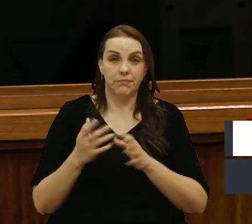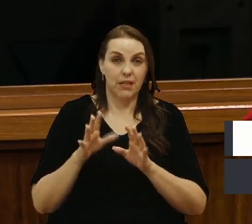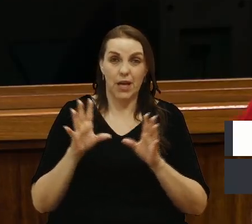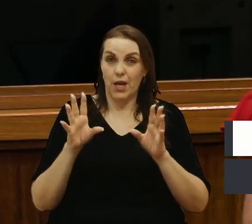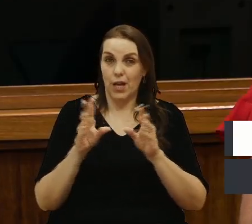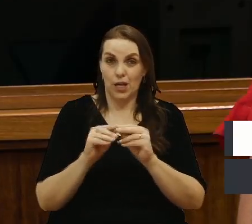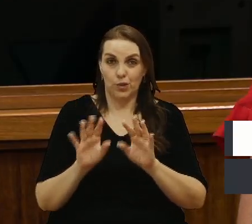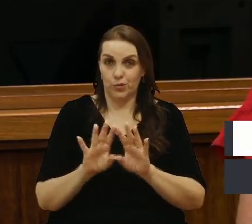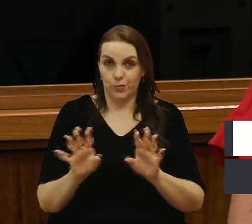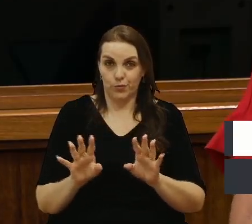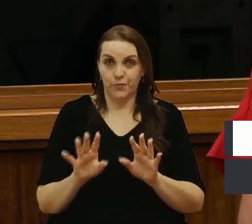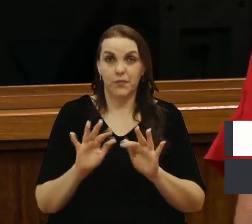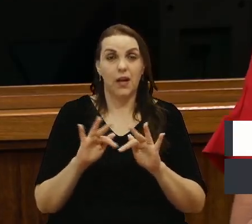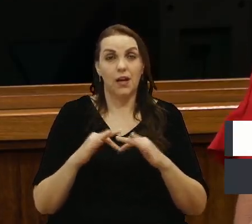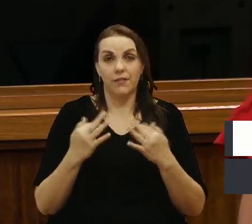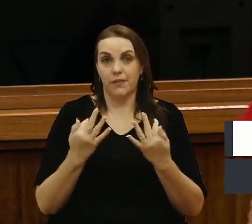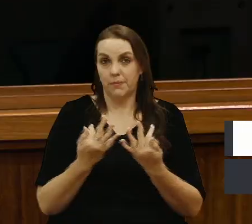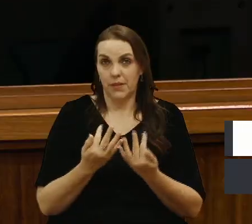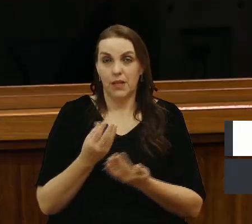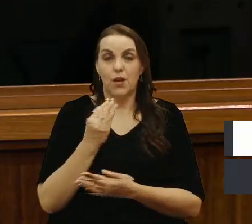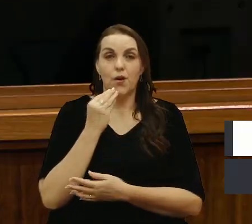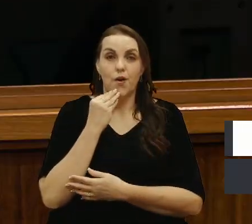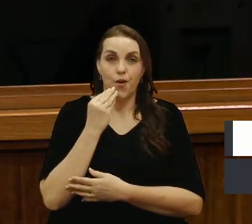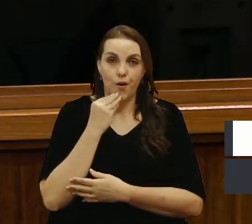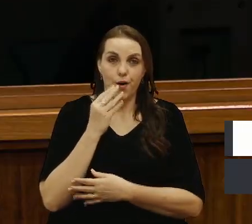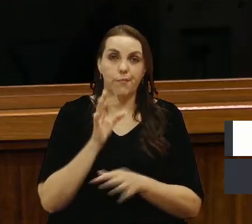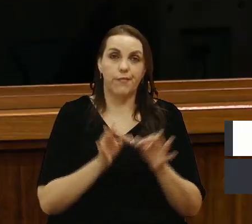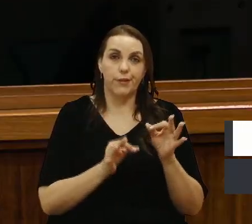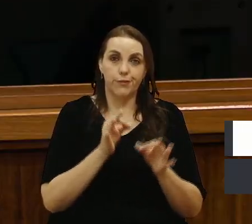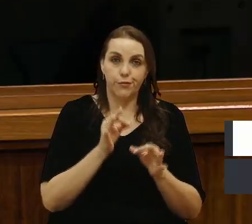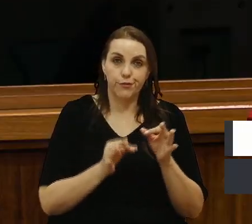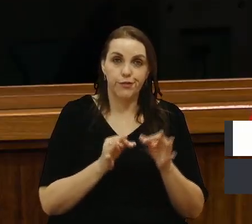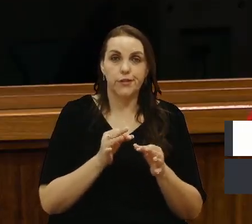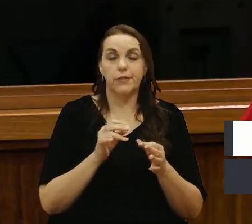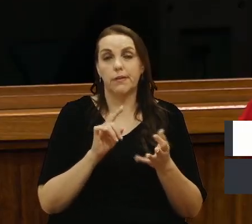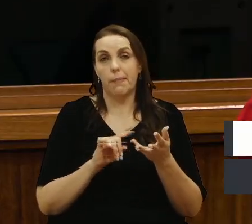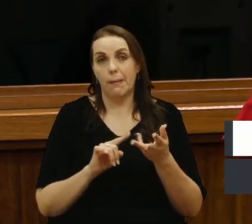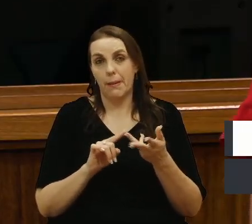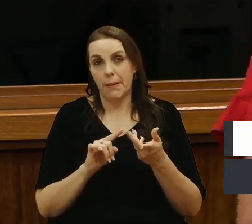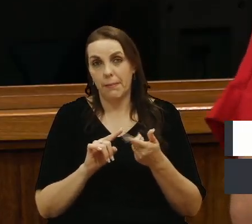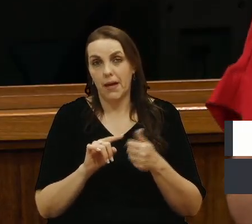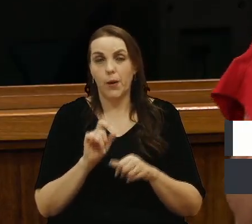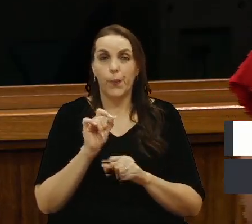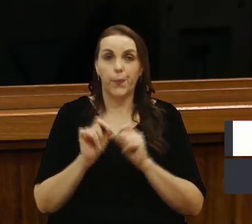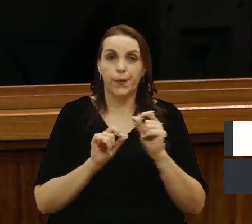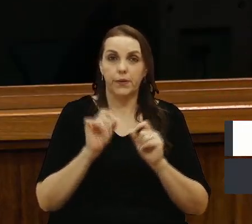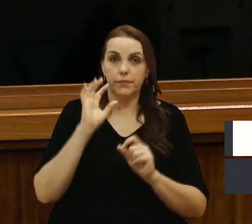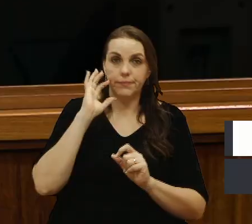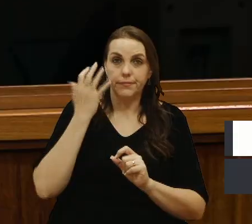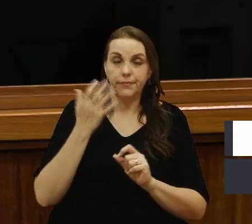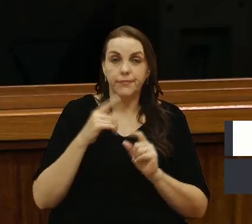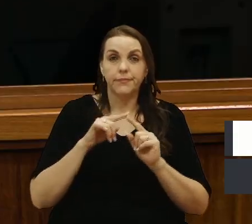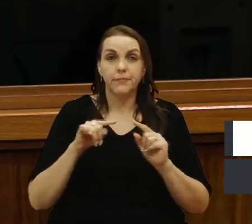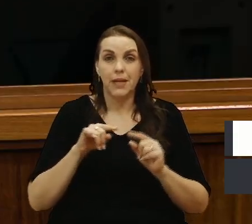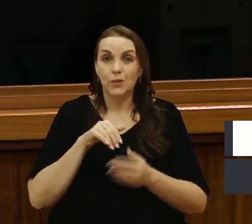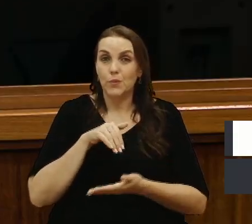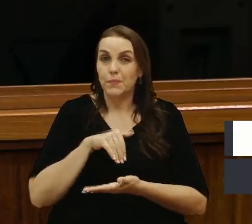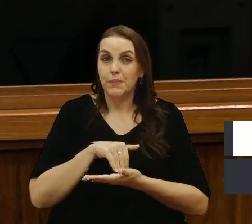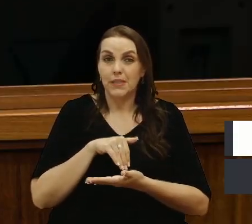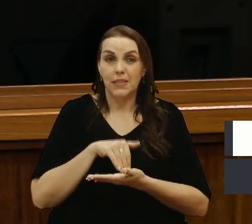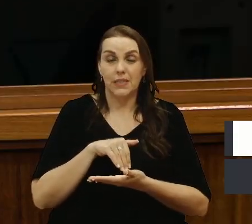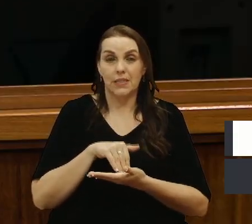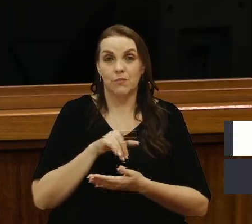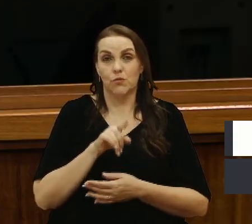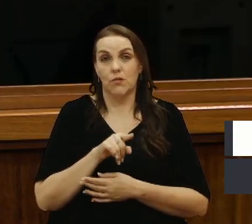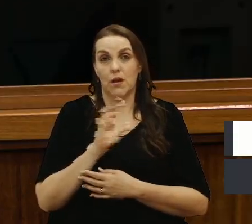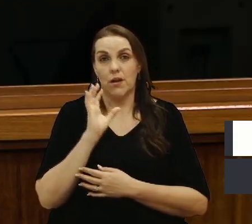Resumindo, a família, óbvio, vai entrar na justiça, vai ver onde foi, o que houve, mas, no mínimo, alguma